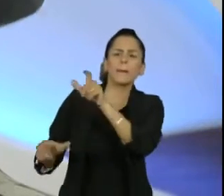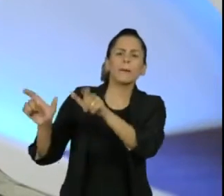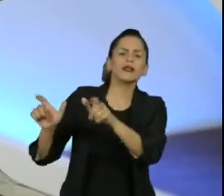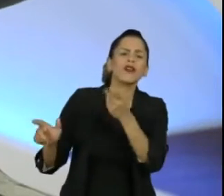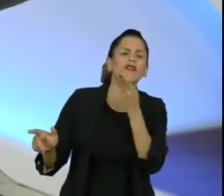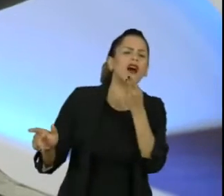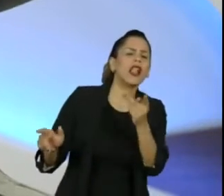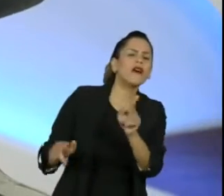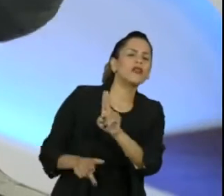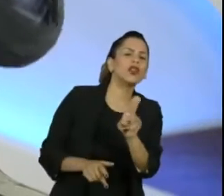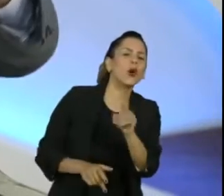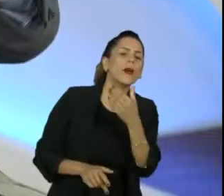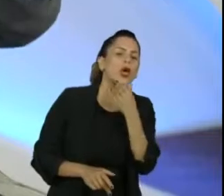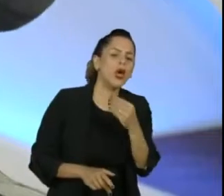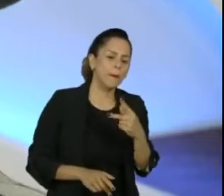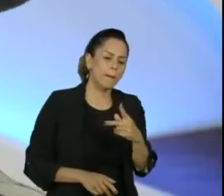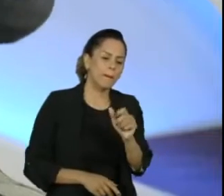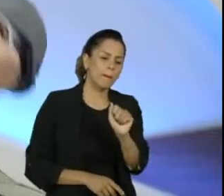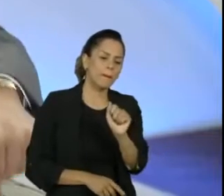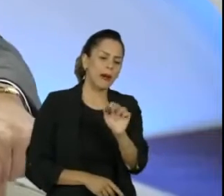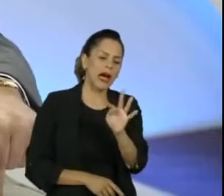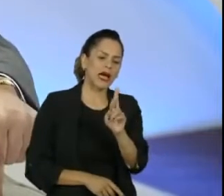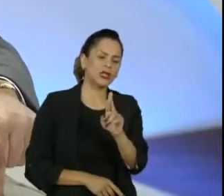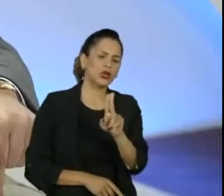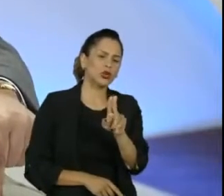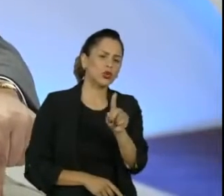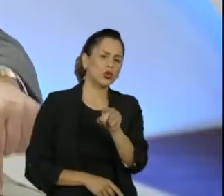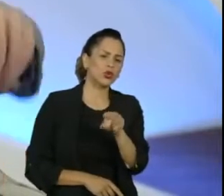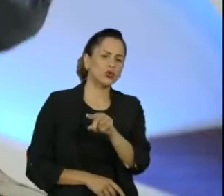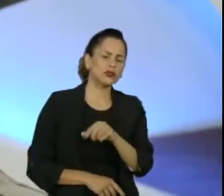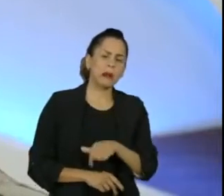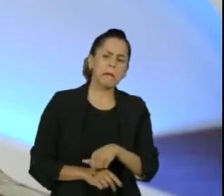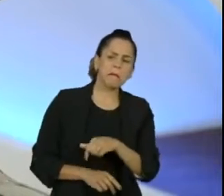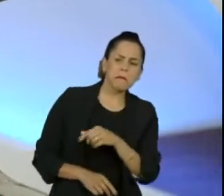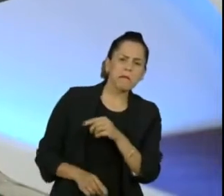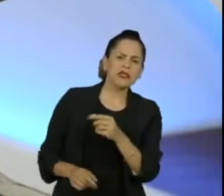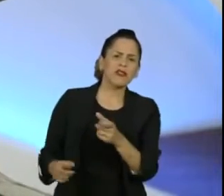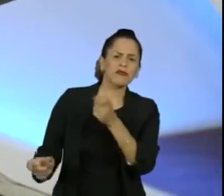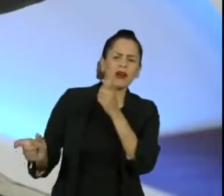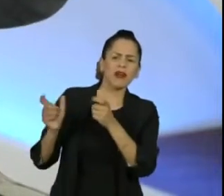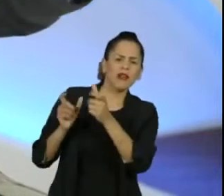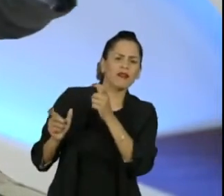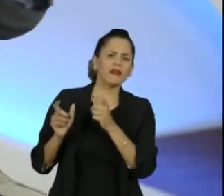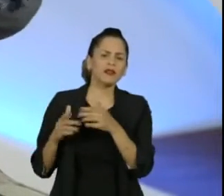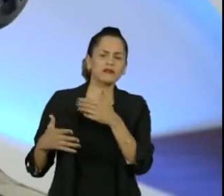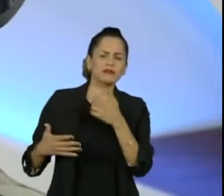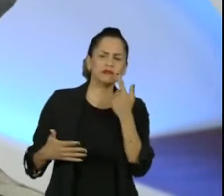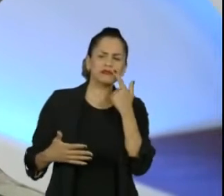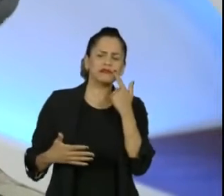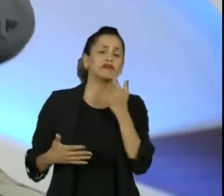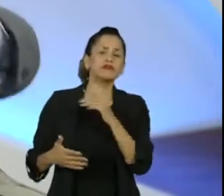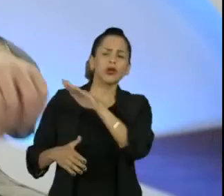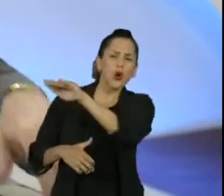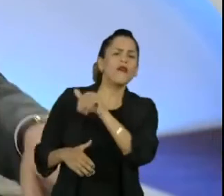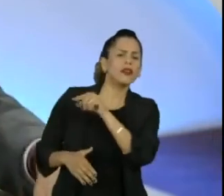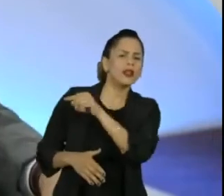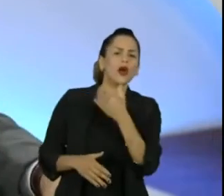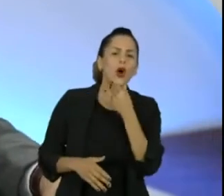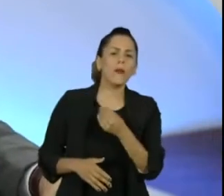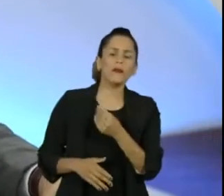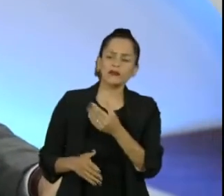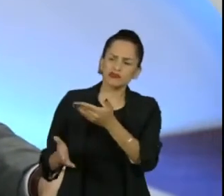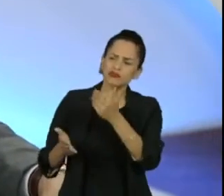parecendo que o Patrus apontou o nome. Eu chamei na minha casa. Como ele está vivo, é fácil constatar. Falei, Patrus, eu quero que você